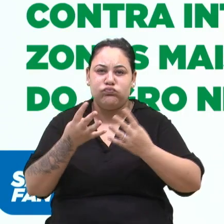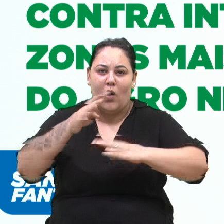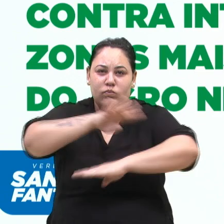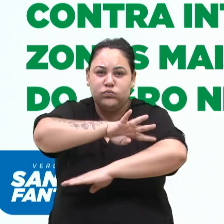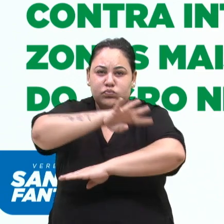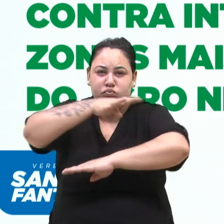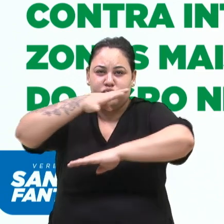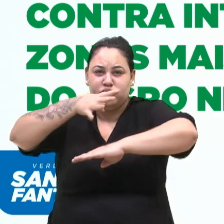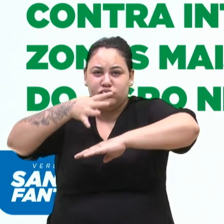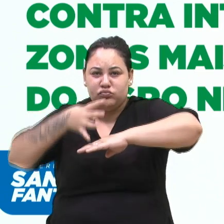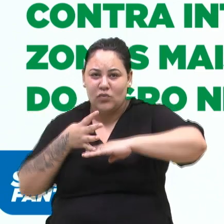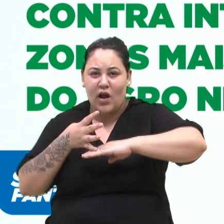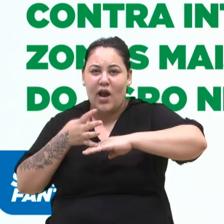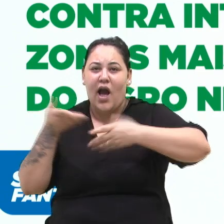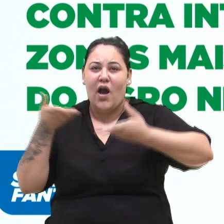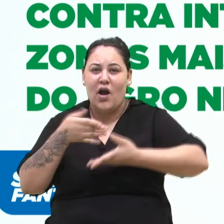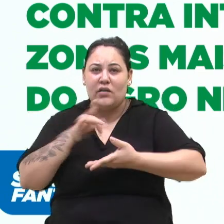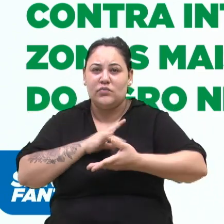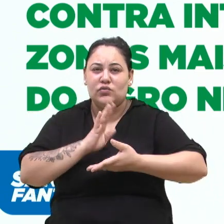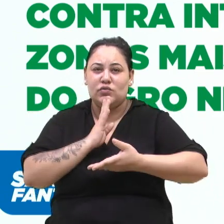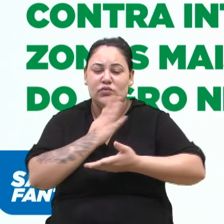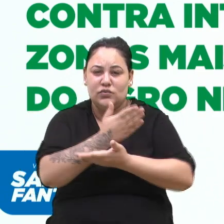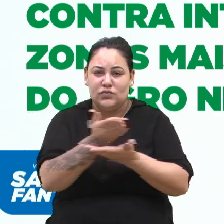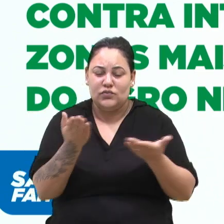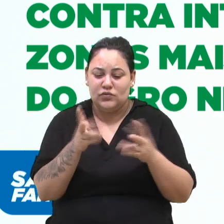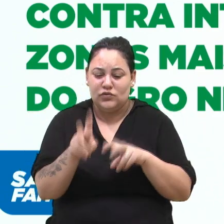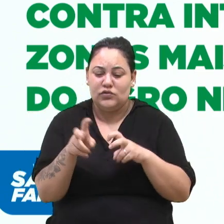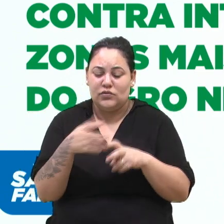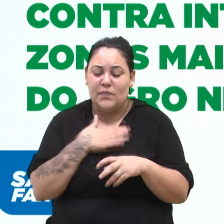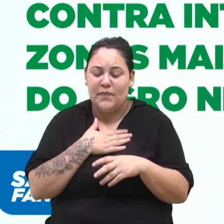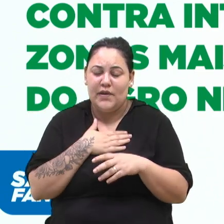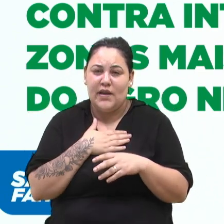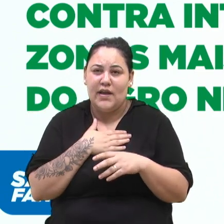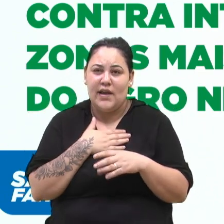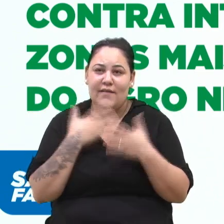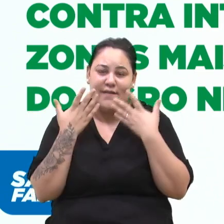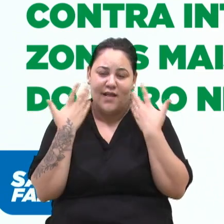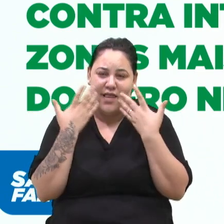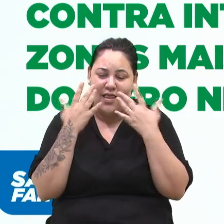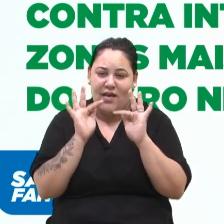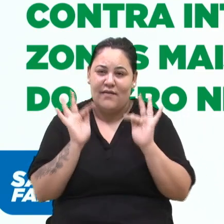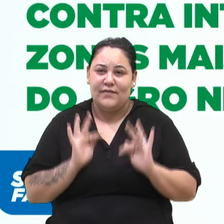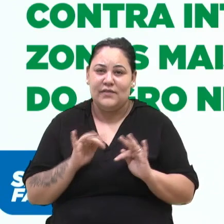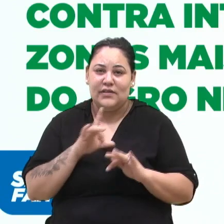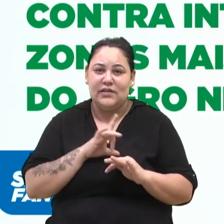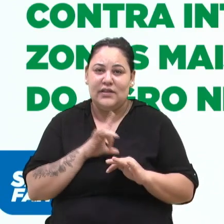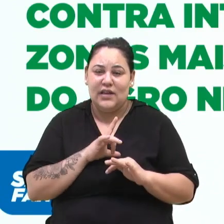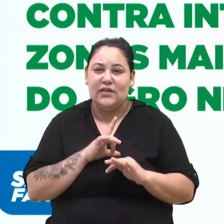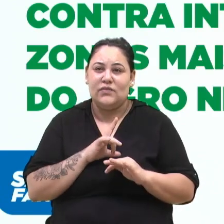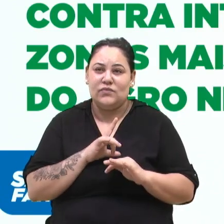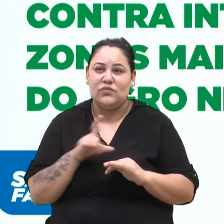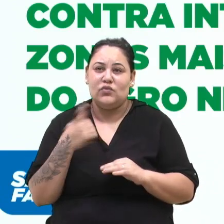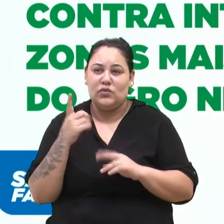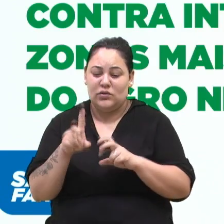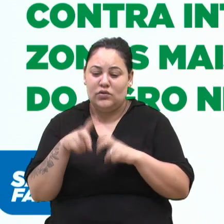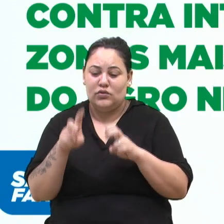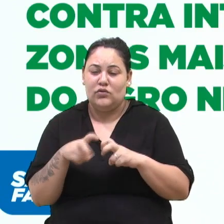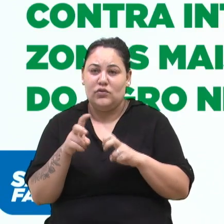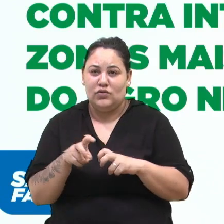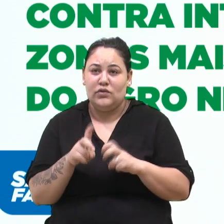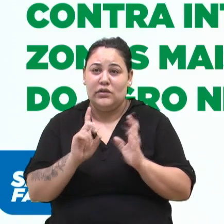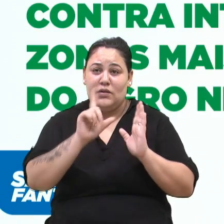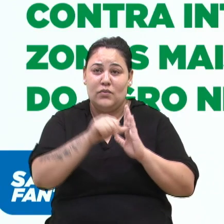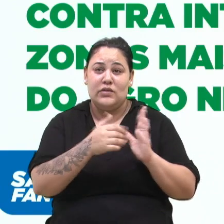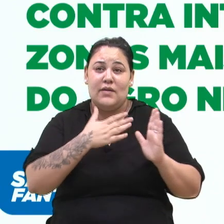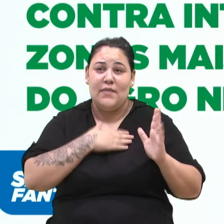agricultores. Pela minha alegria e felicidade, já tem um agricultor de Fazenda Souza que encomendou esse equipamento aqui depois da minha fala,